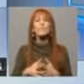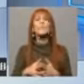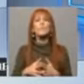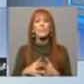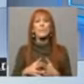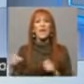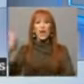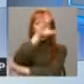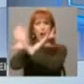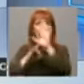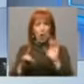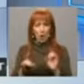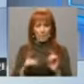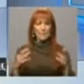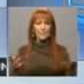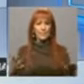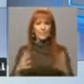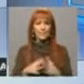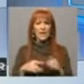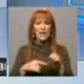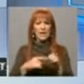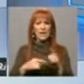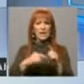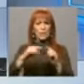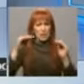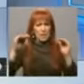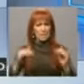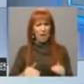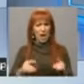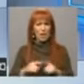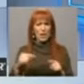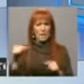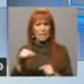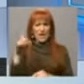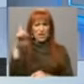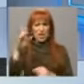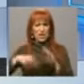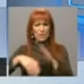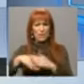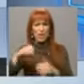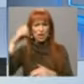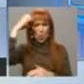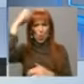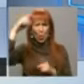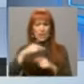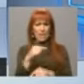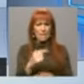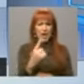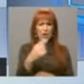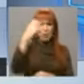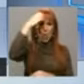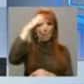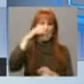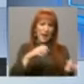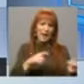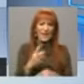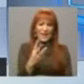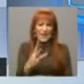à Europa, temperaturas baixas. Menos 6 de máxima para Oslo, menos 1 para Copenhaga,